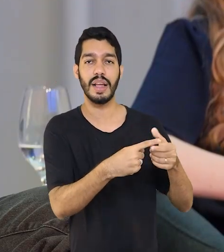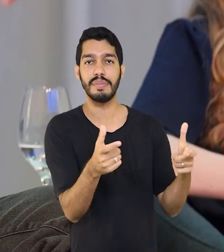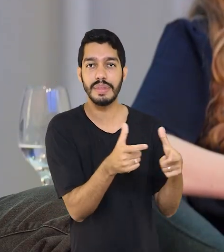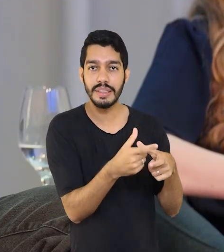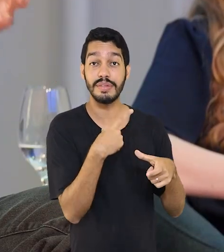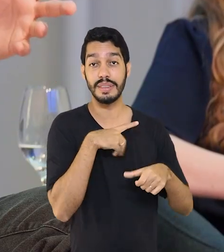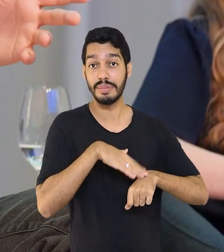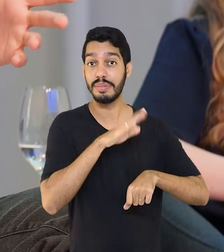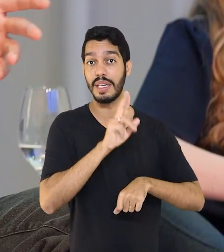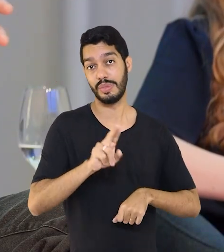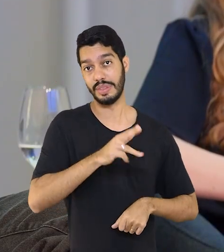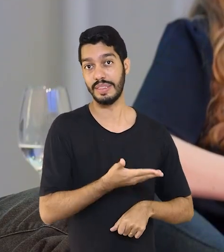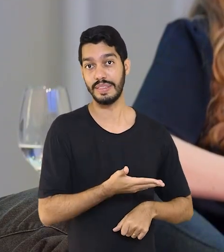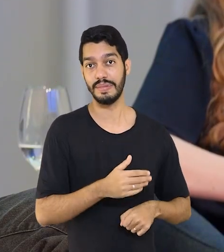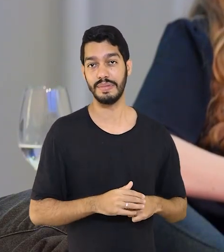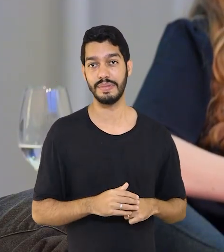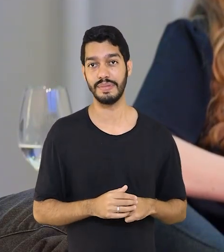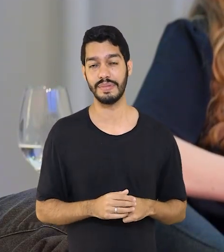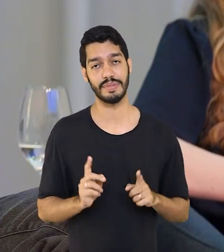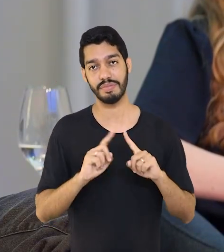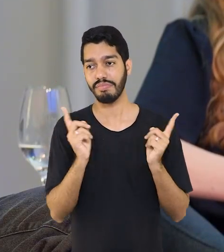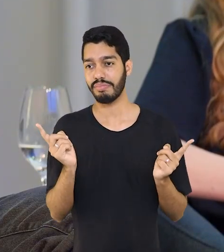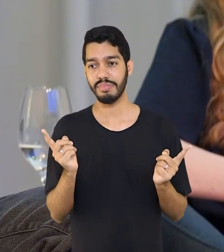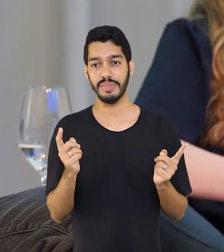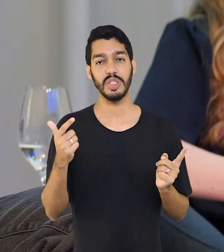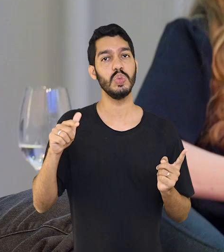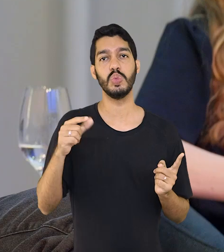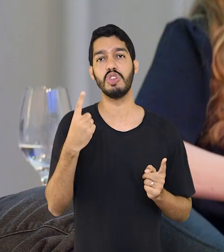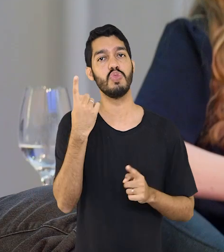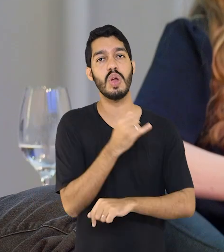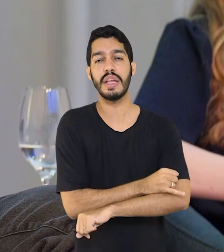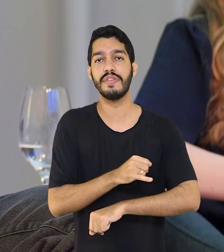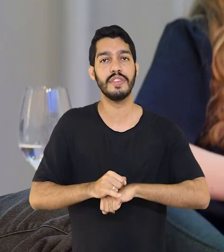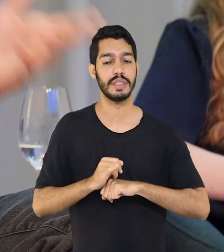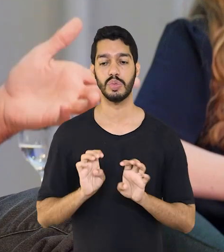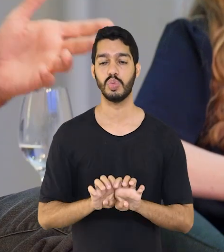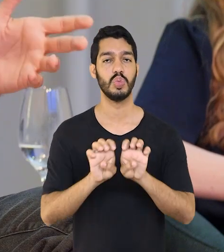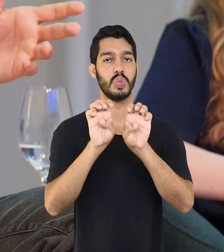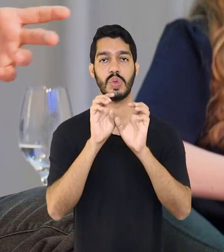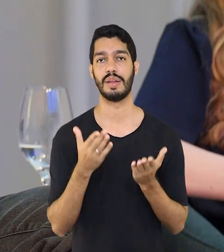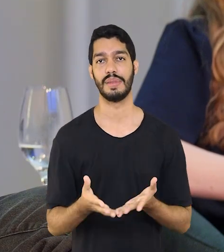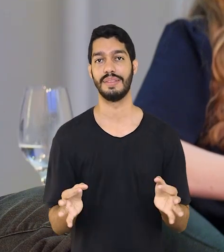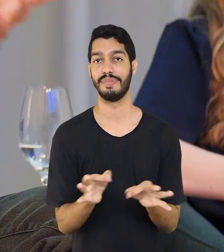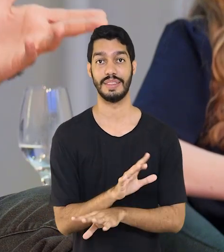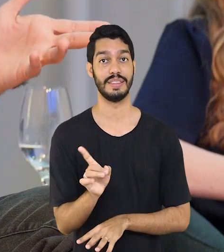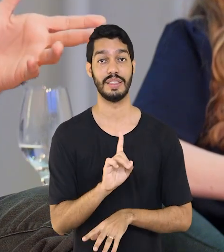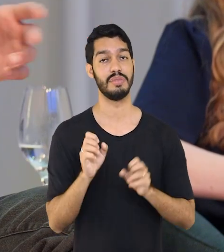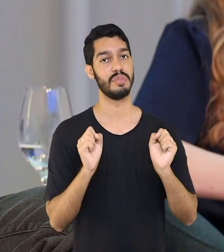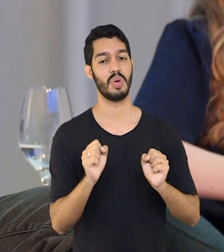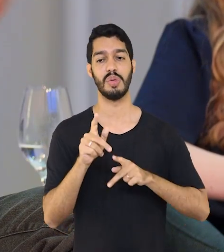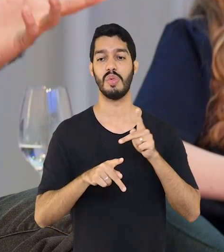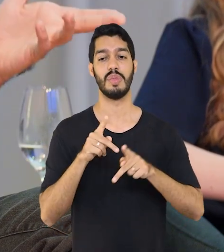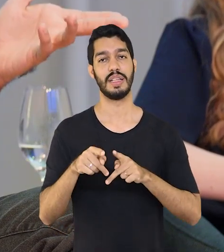é utilizada em grande parte, mas não existe uma infraestrutura para isso. Então, você está colocando a população em